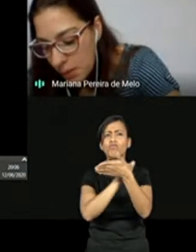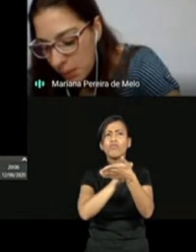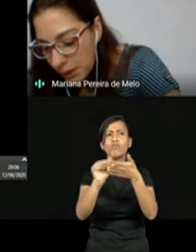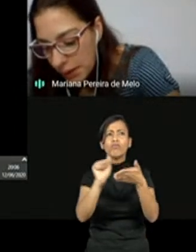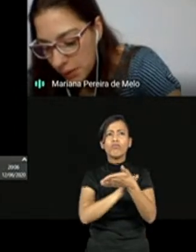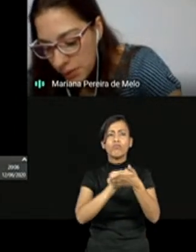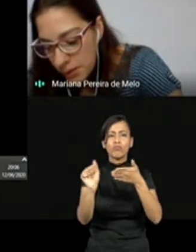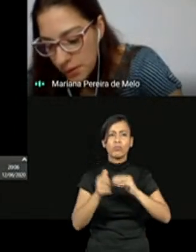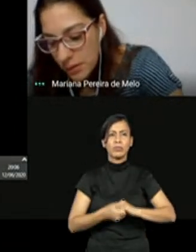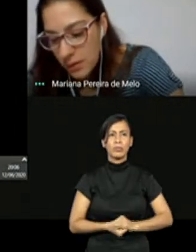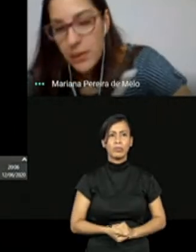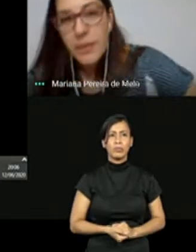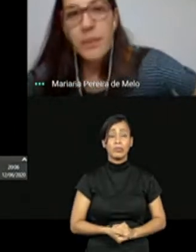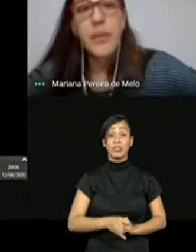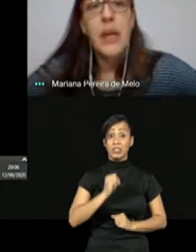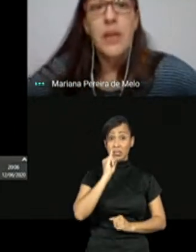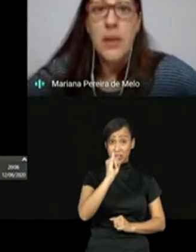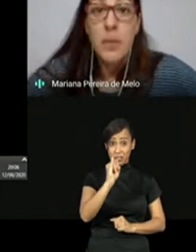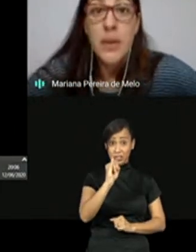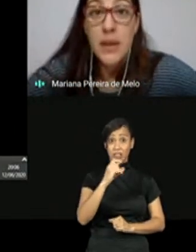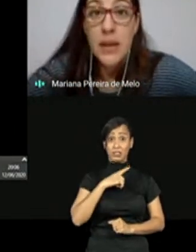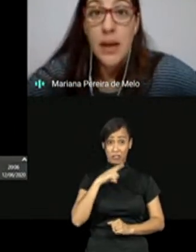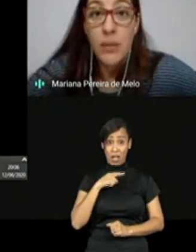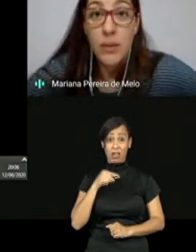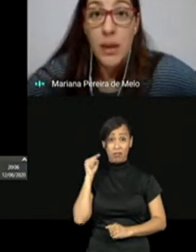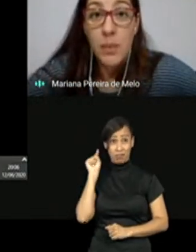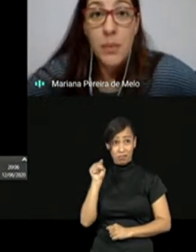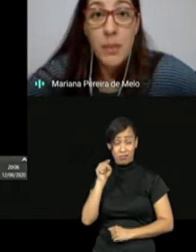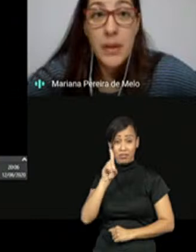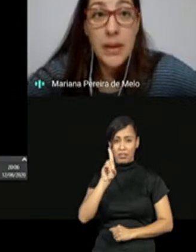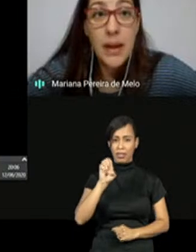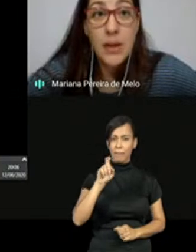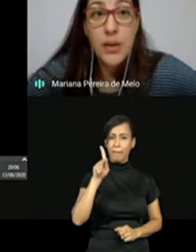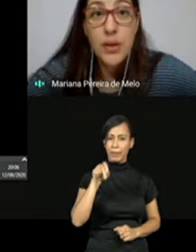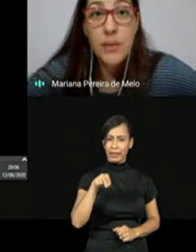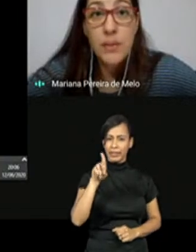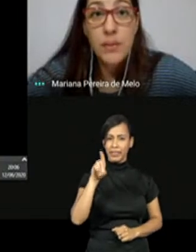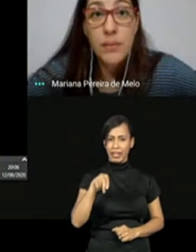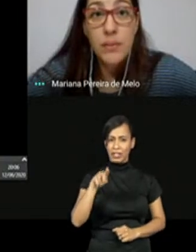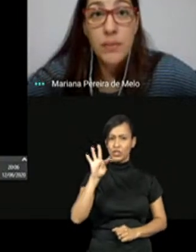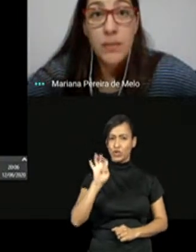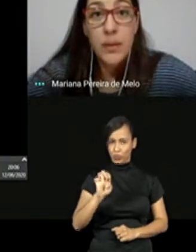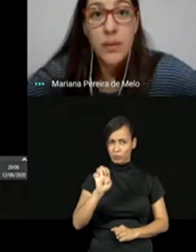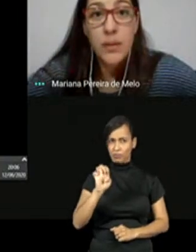eventos dependentes e você precisa calcular a probabilidade,